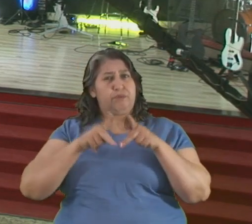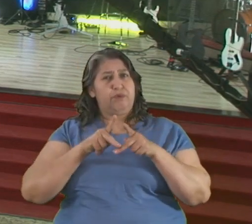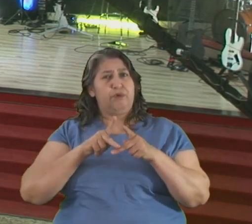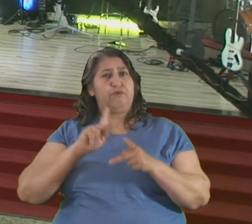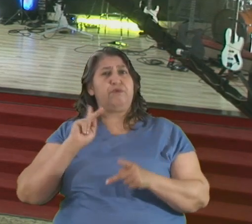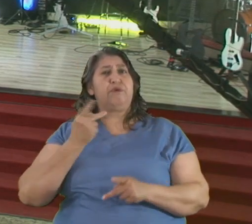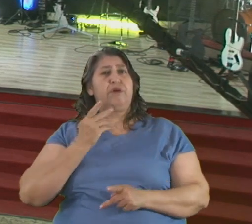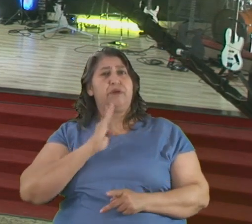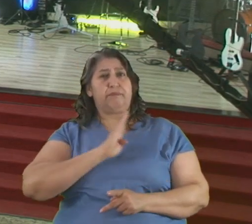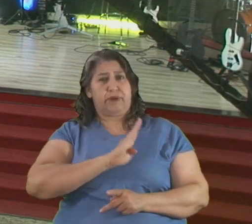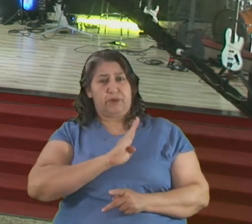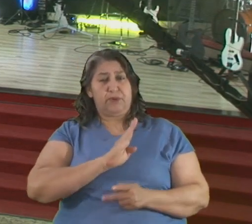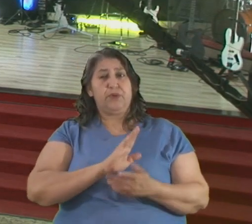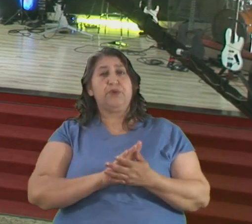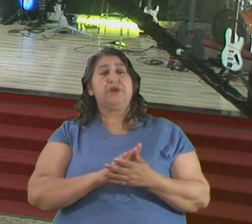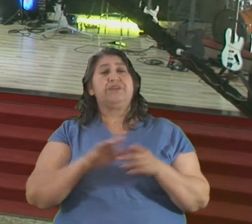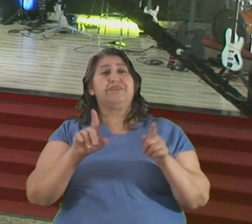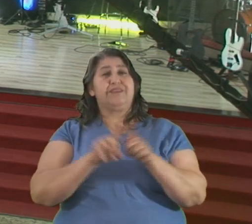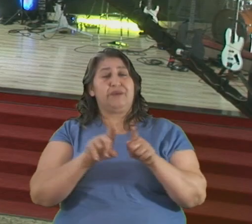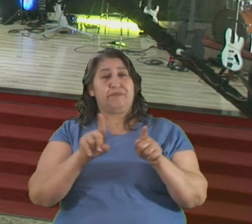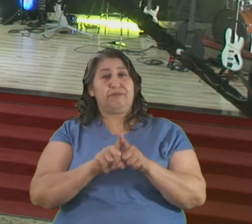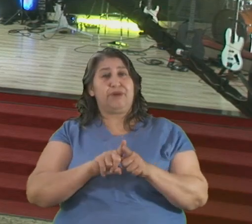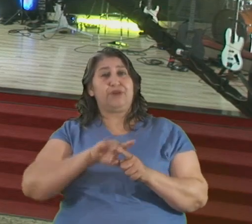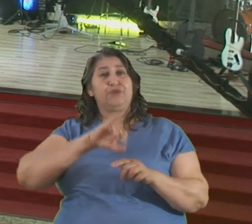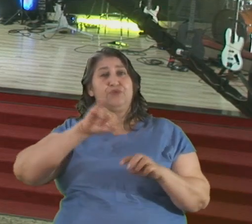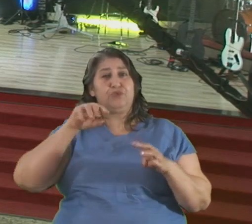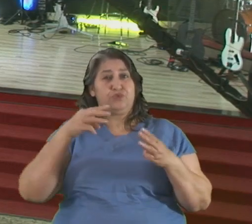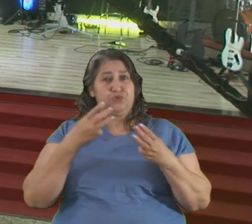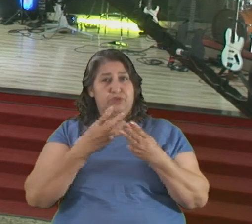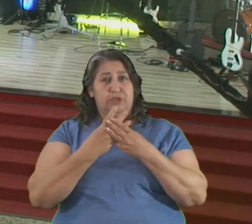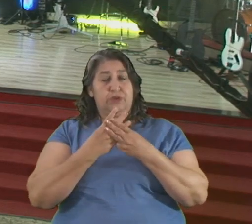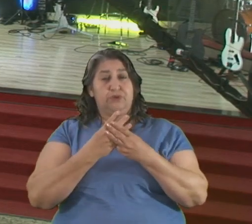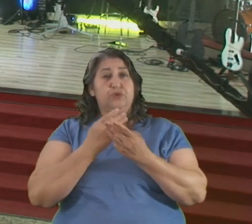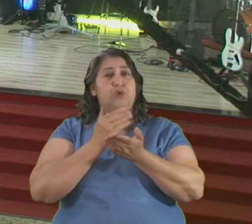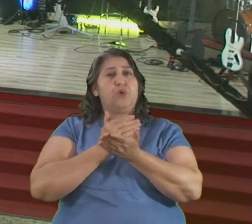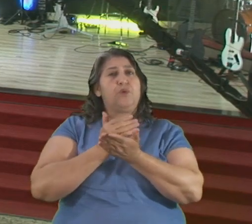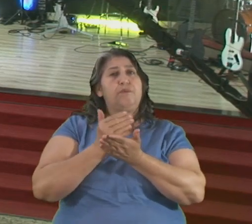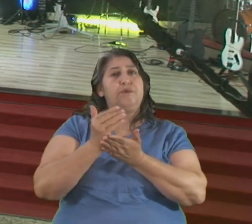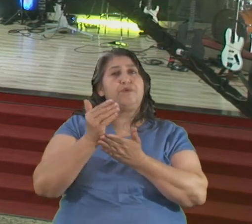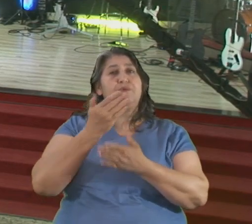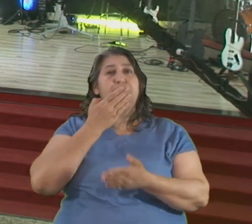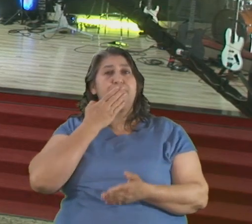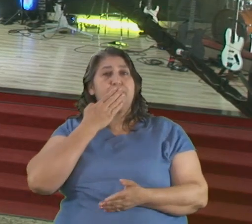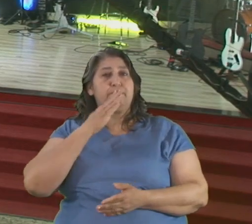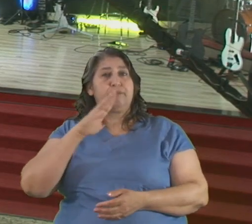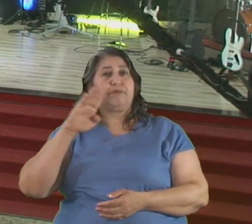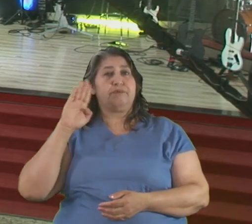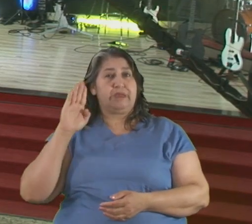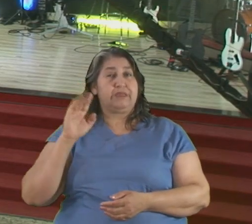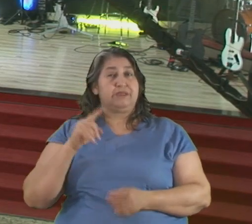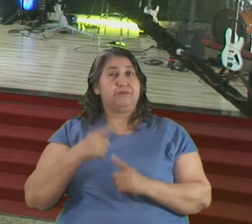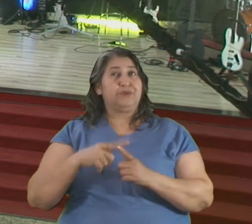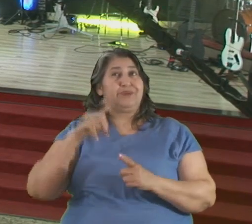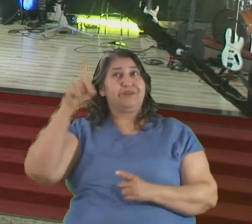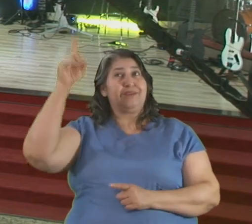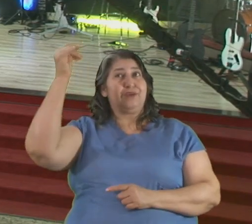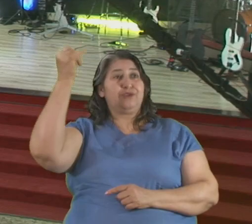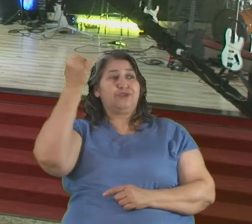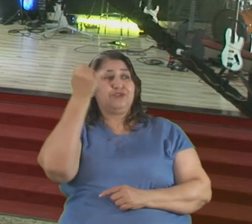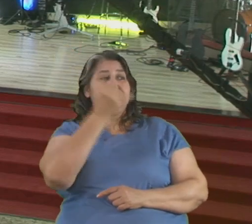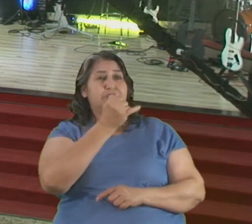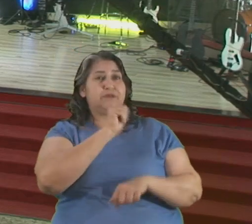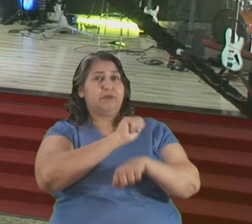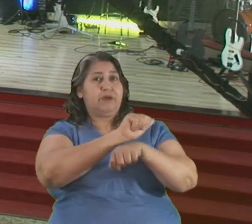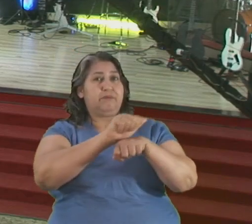do povo judeu, começou com uma promessa. Deus disse para